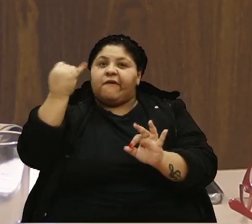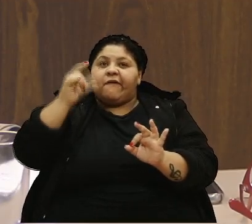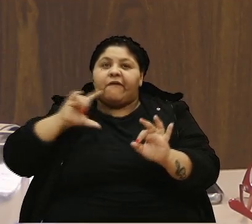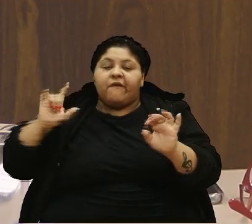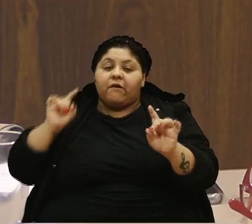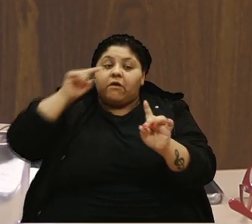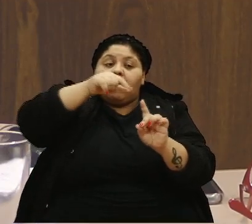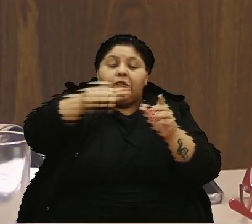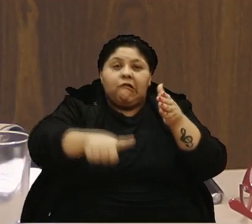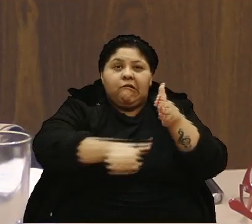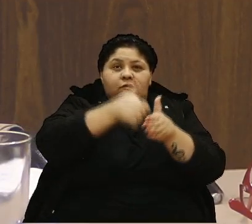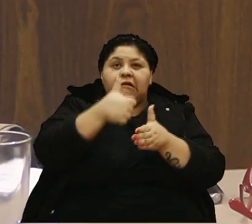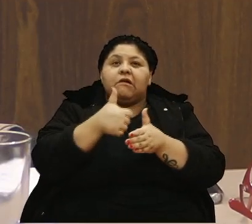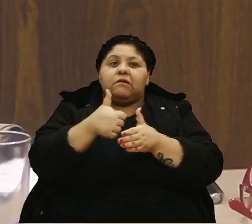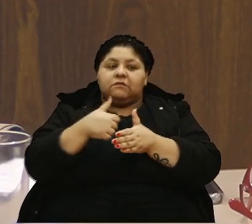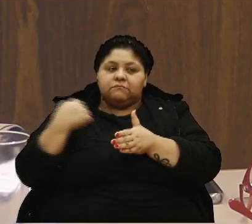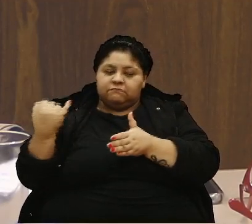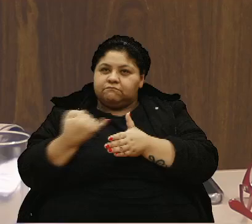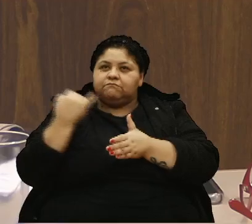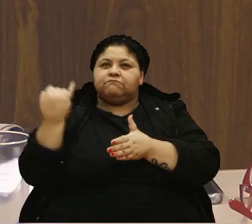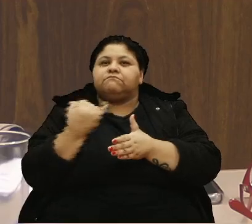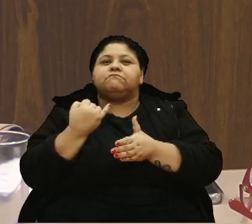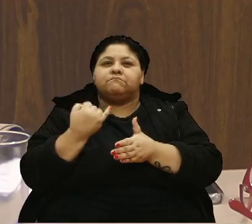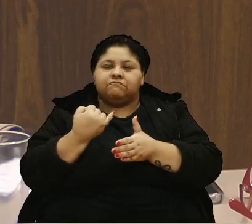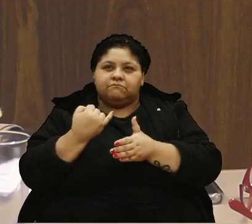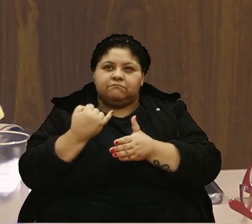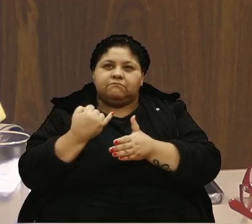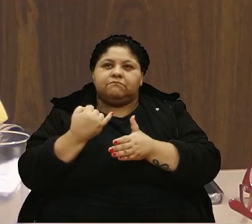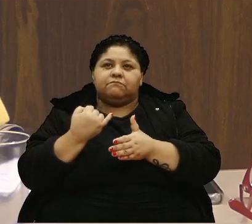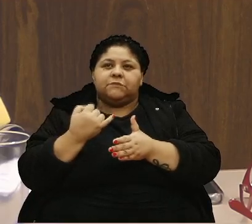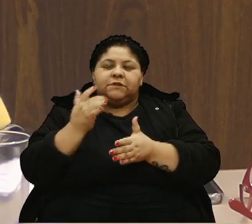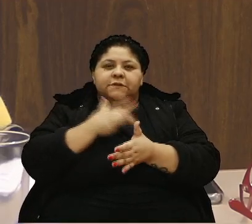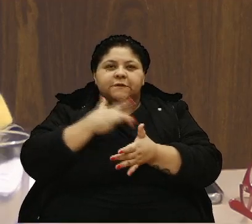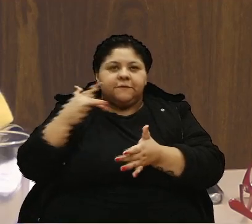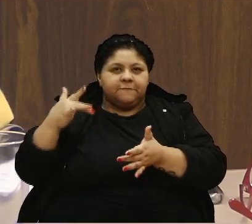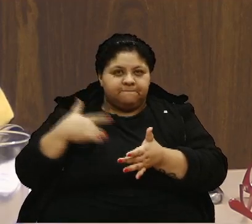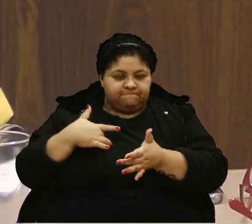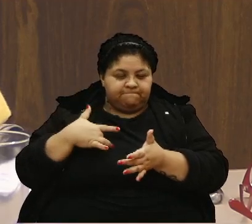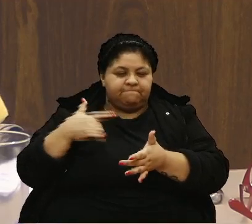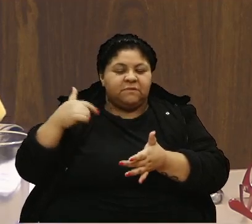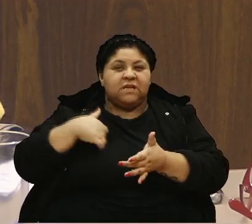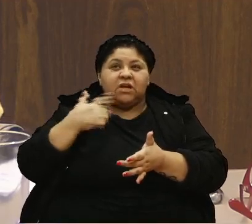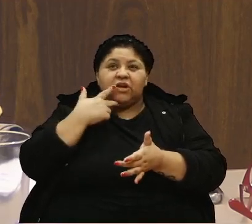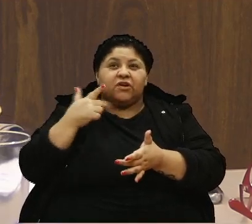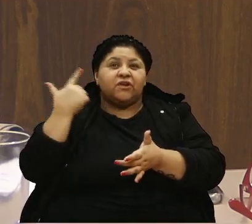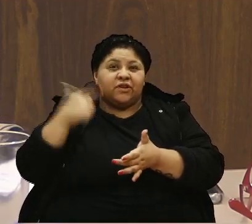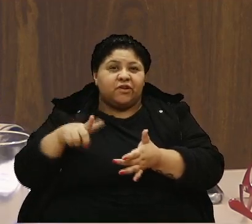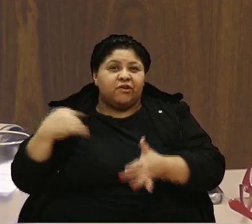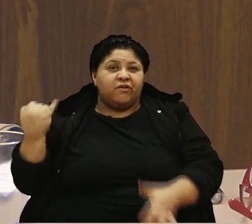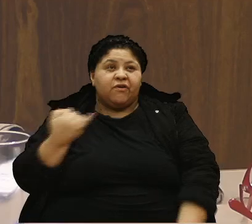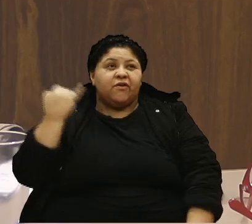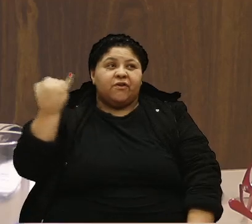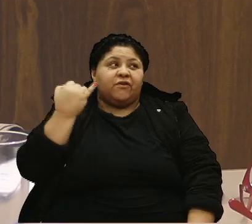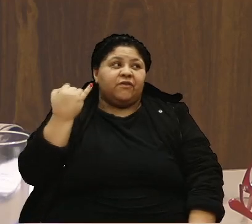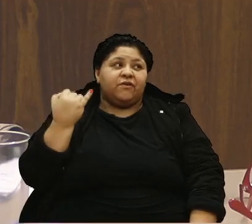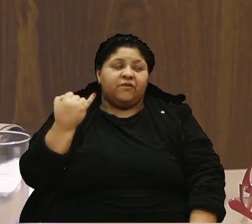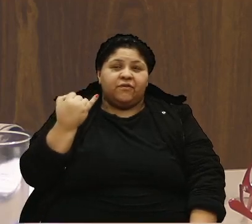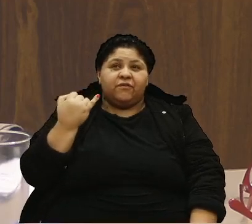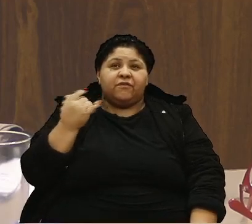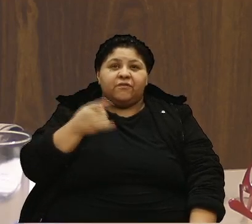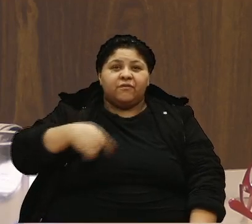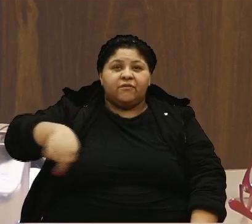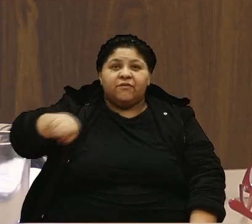uma melhoria importante, histórica na saúde, e eu reforço aqui a importância do